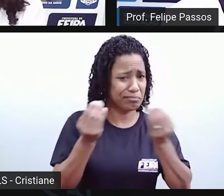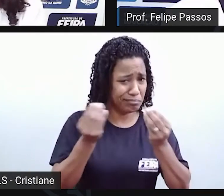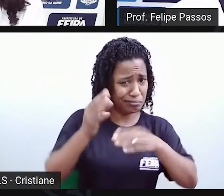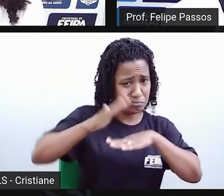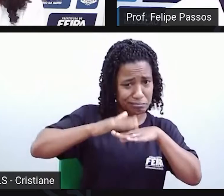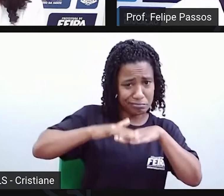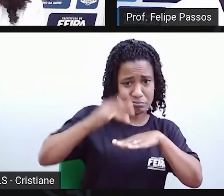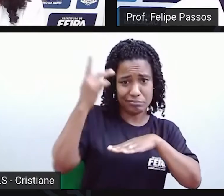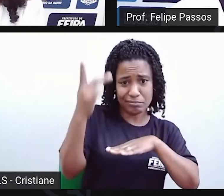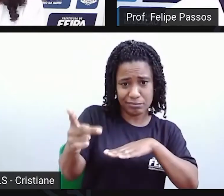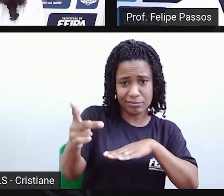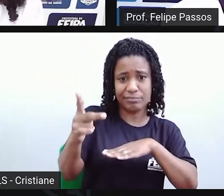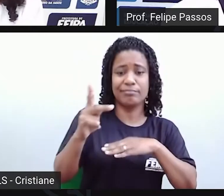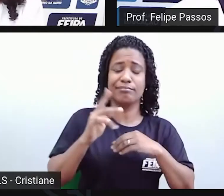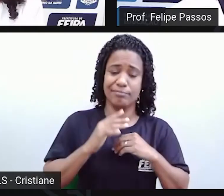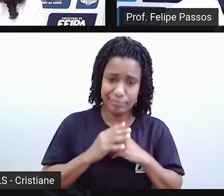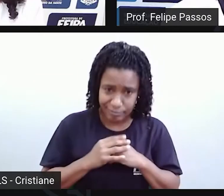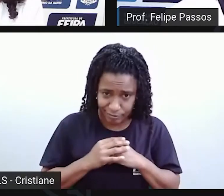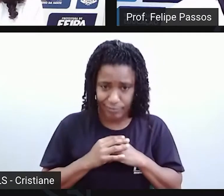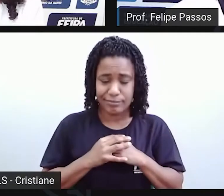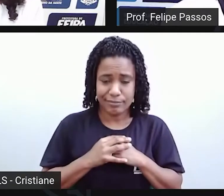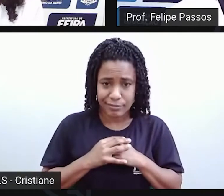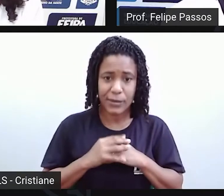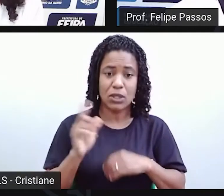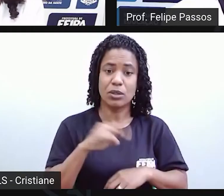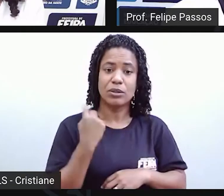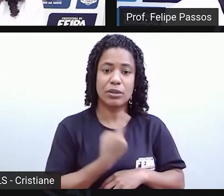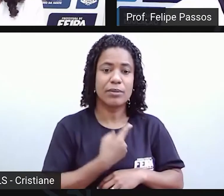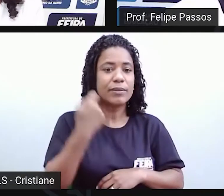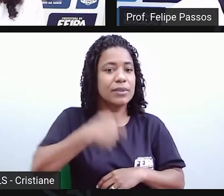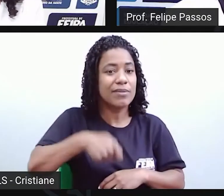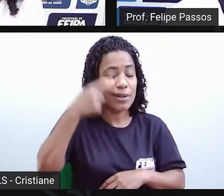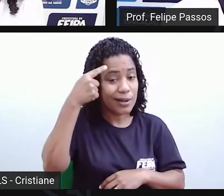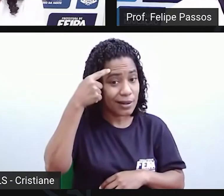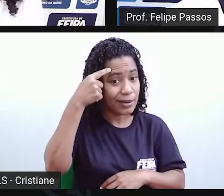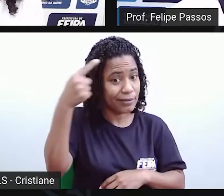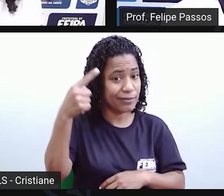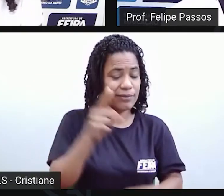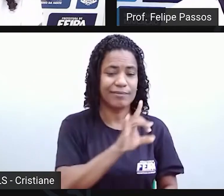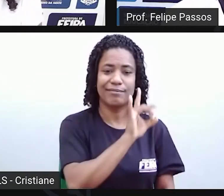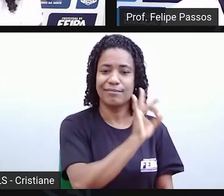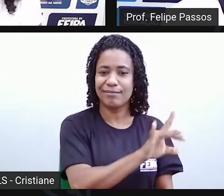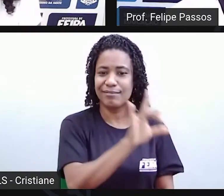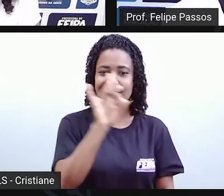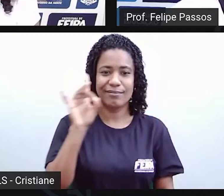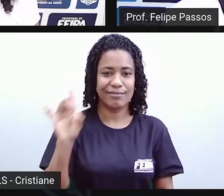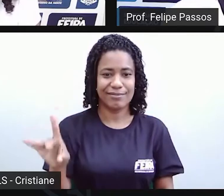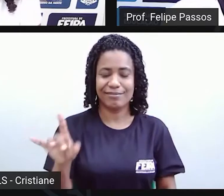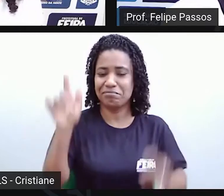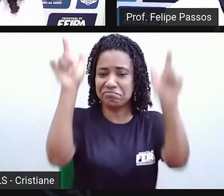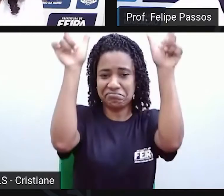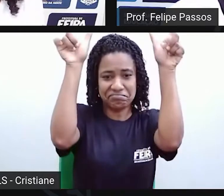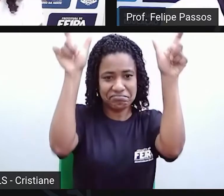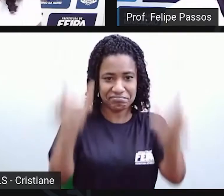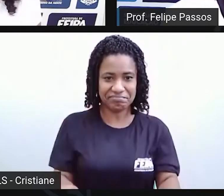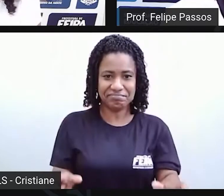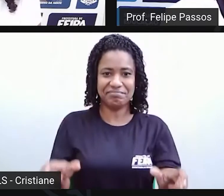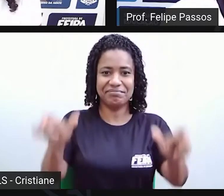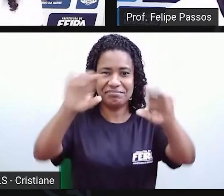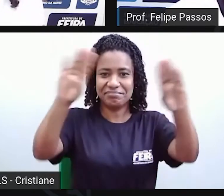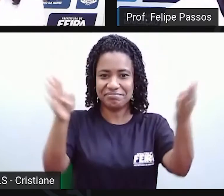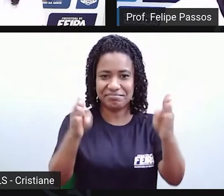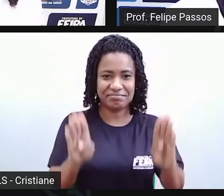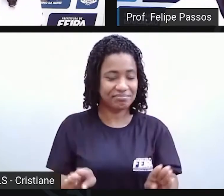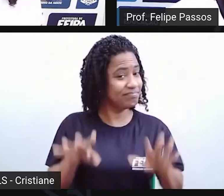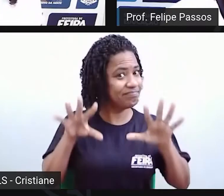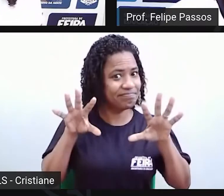de usar. A gente precisa lembrar sempre, cada pessoa é dono ou dona do seu próprio corpo.